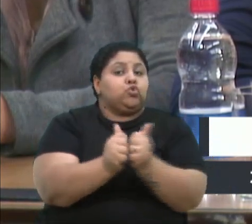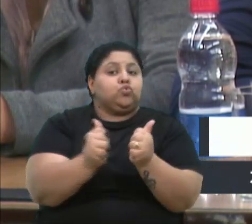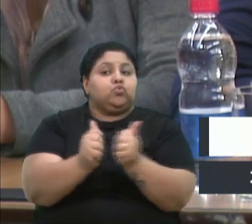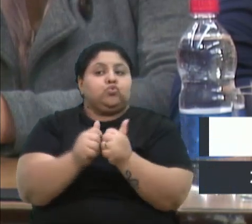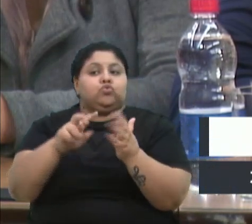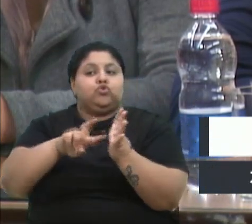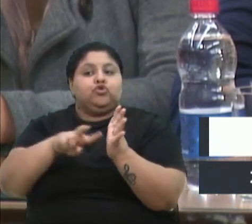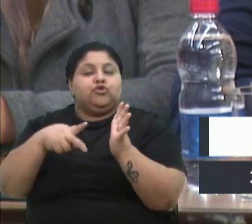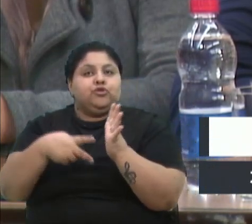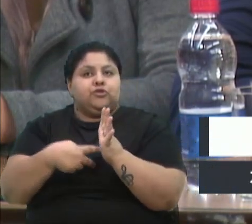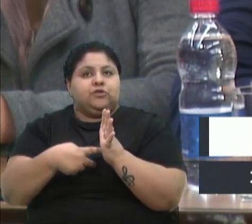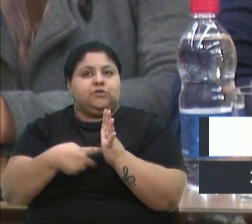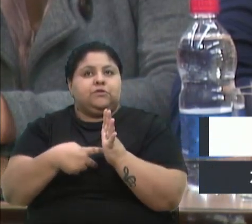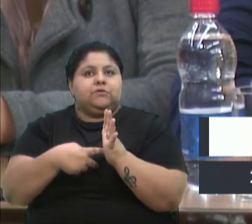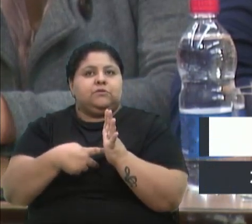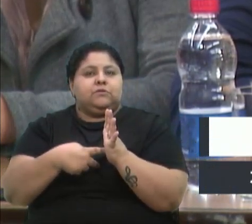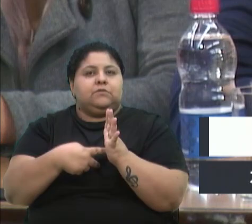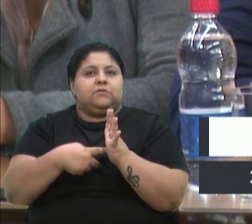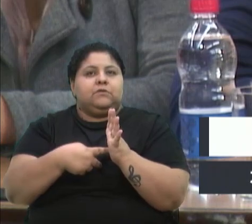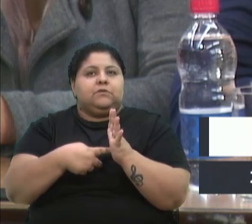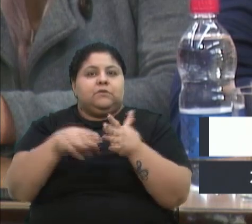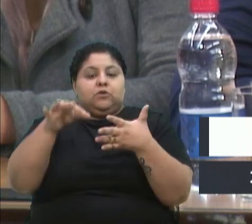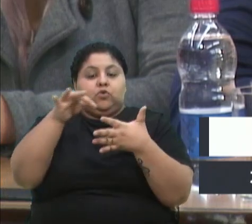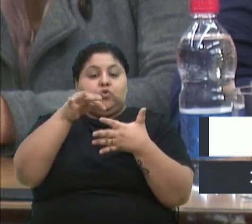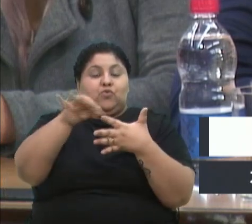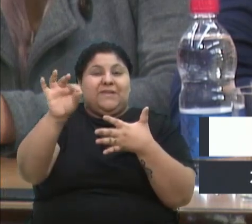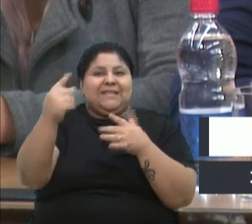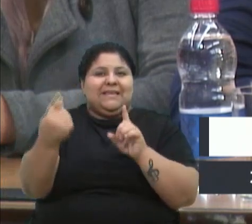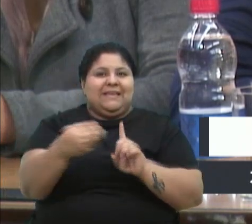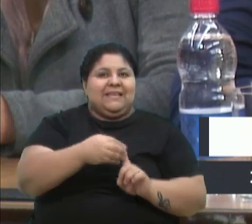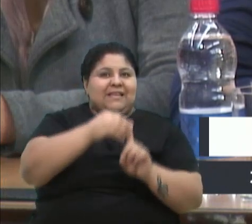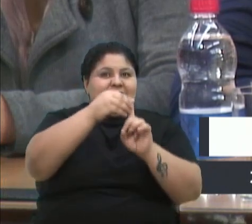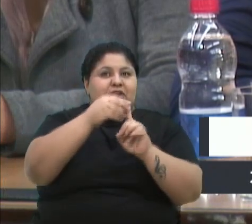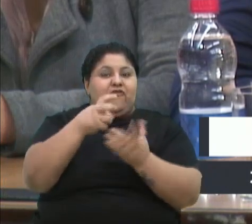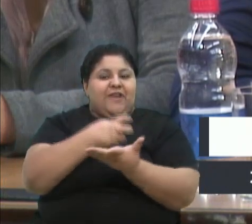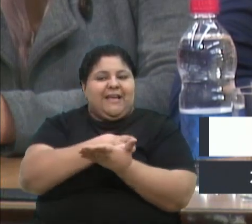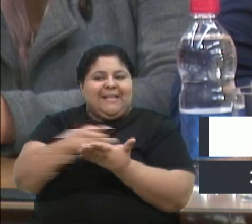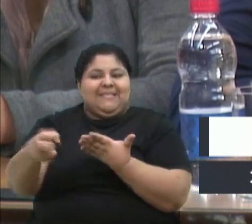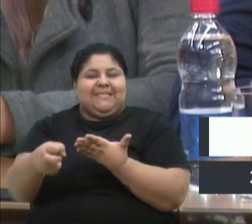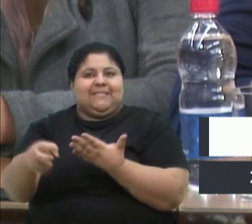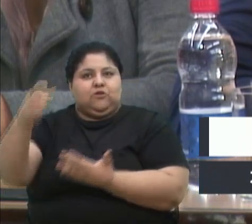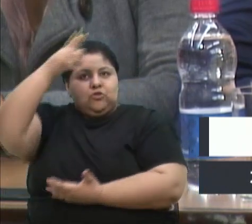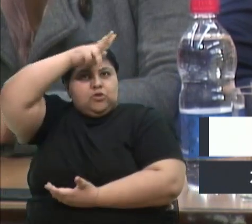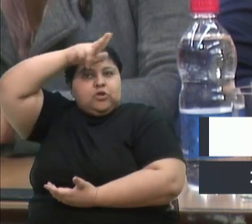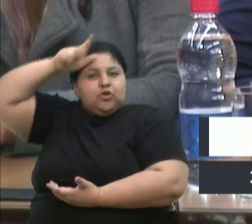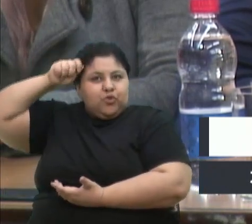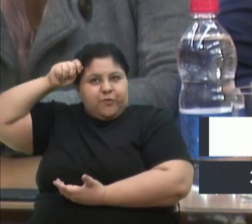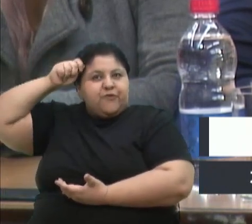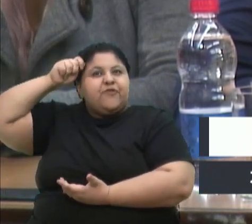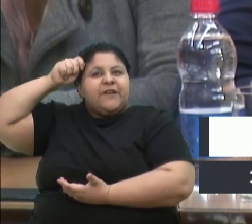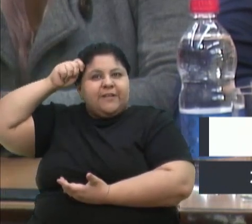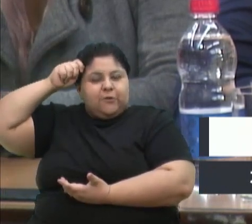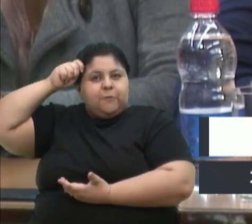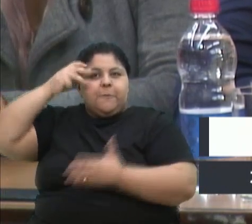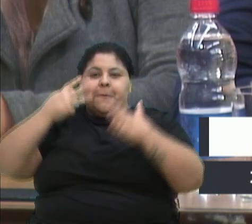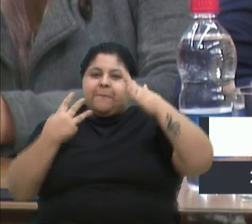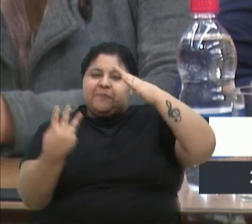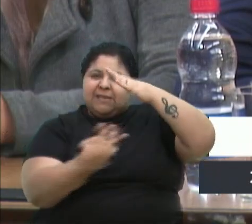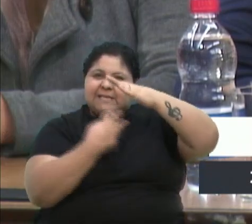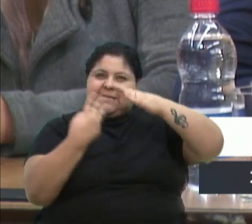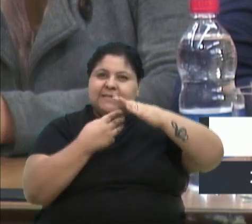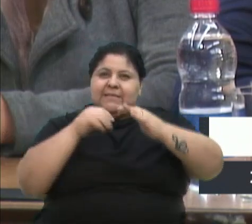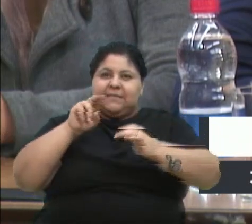Sindicerve, o item principal foi a cassação do prefeito na época, foi a terceirização da UPA da forma foita que foi